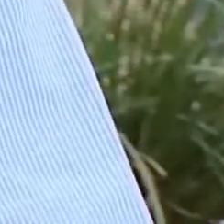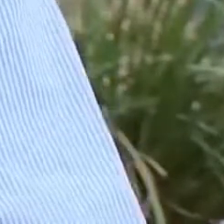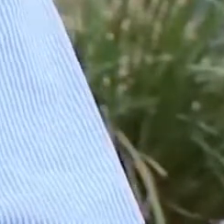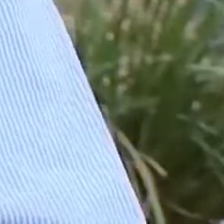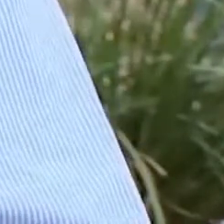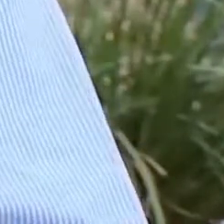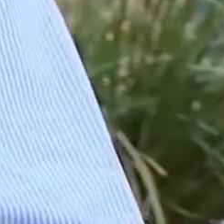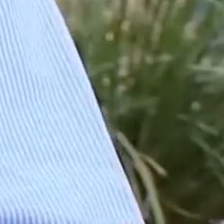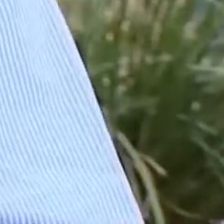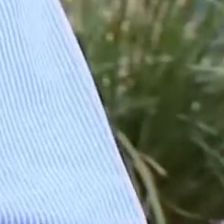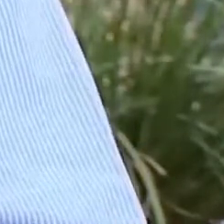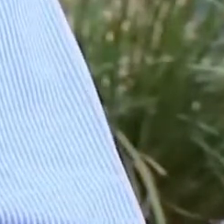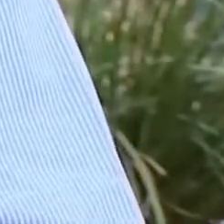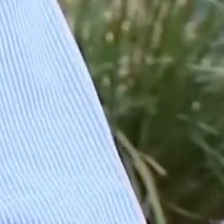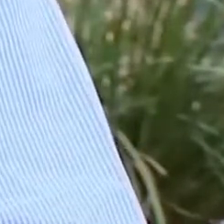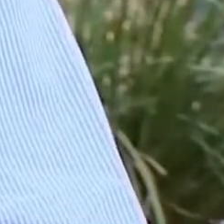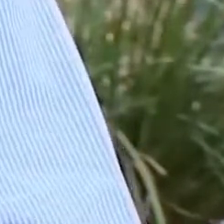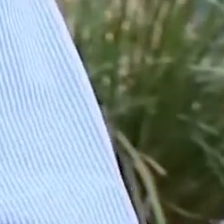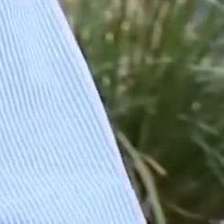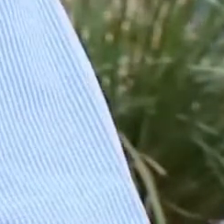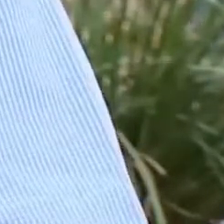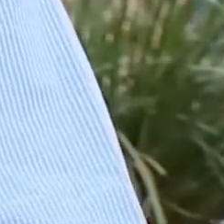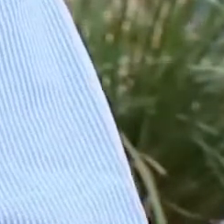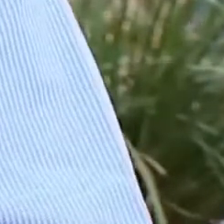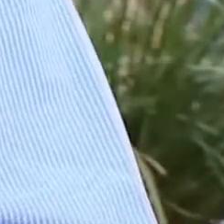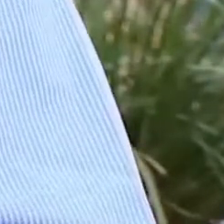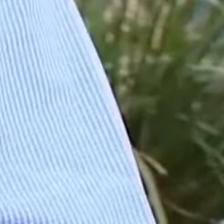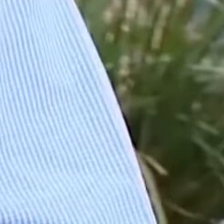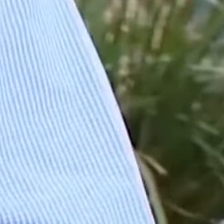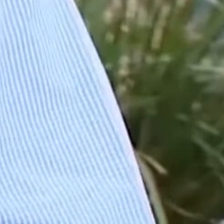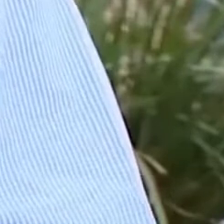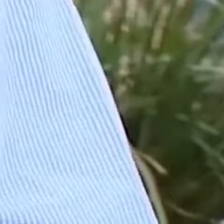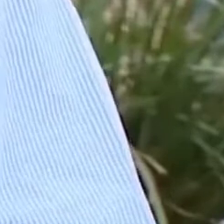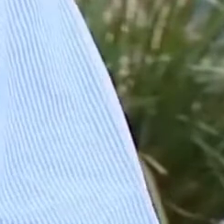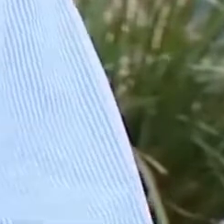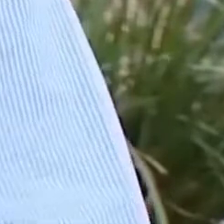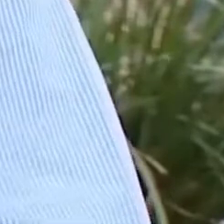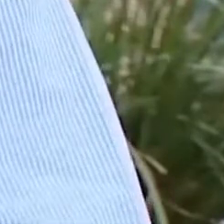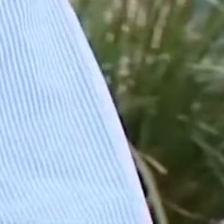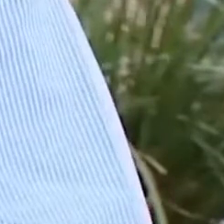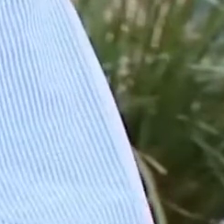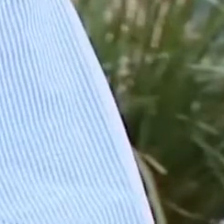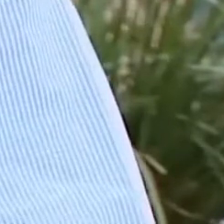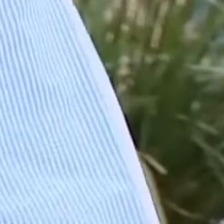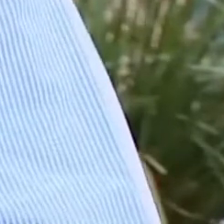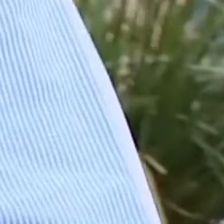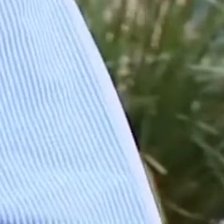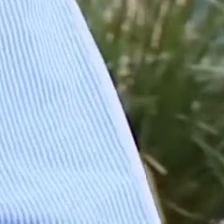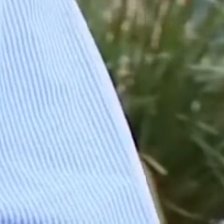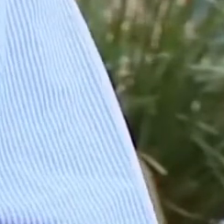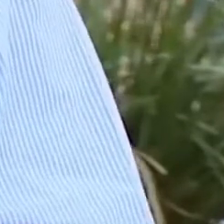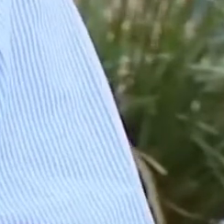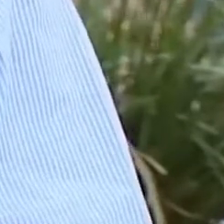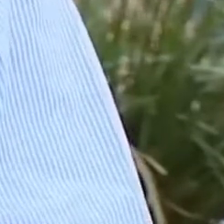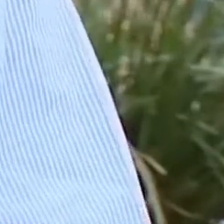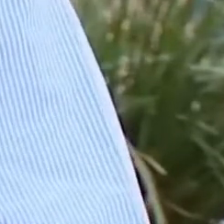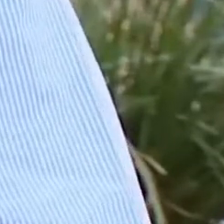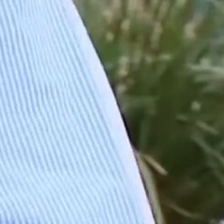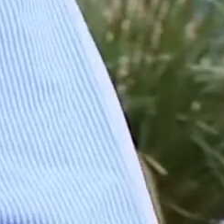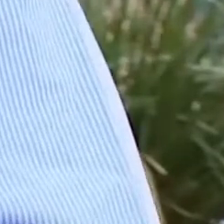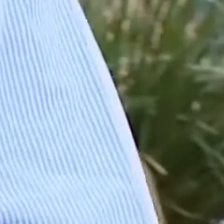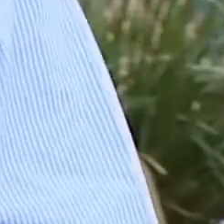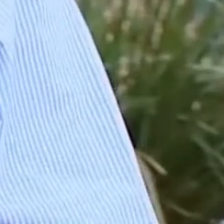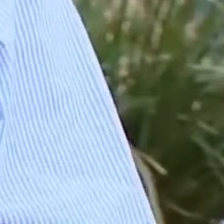maior, e eles não têm aonde se acomodar. Então a necessidade do banco veio por conta disso. Então já foi